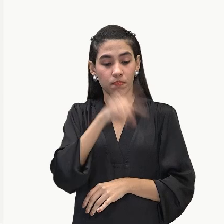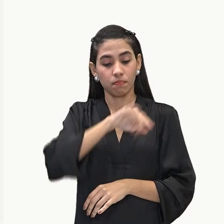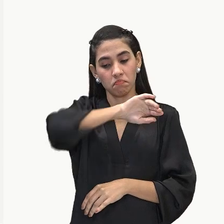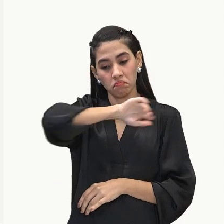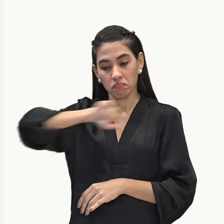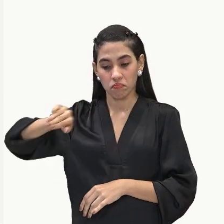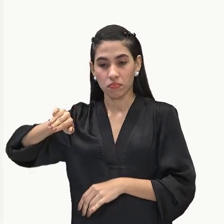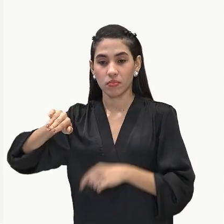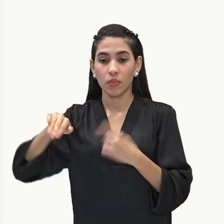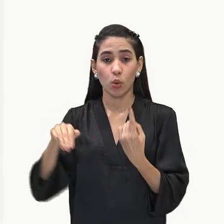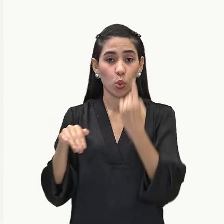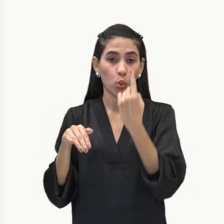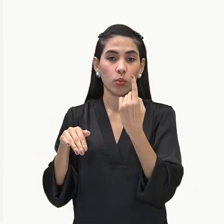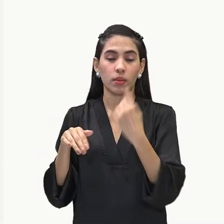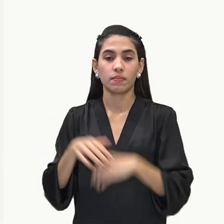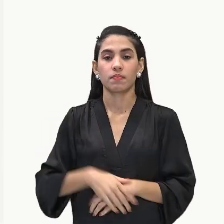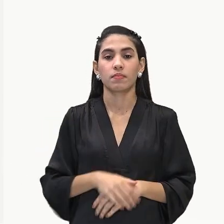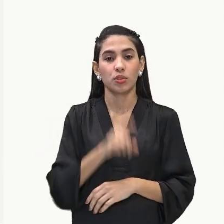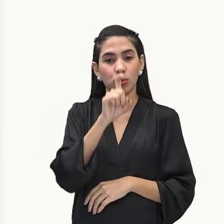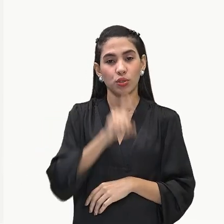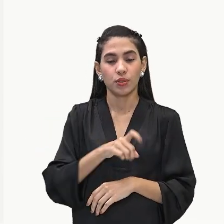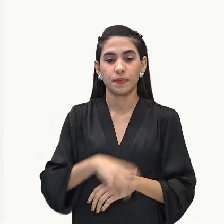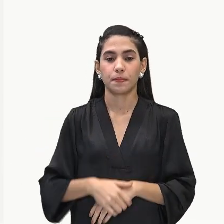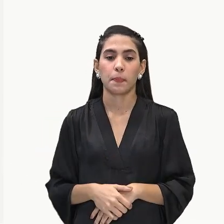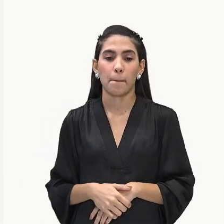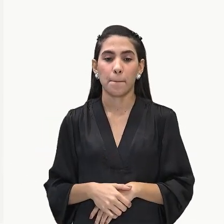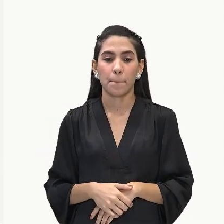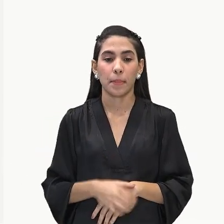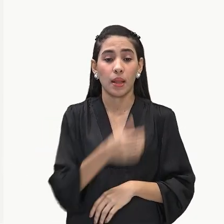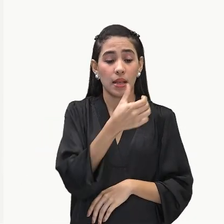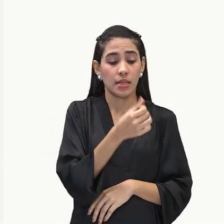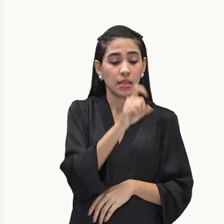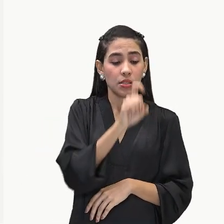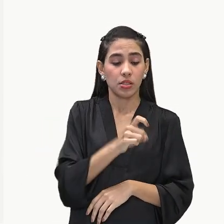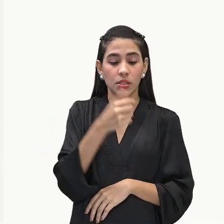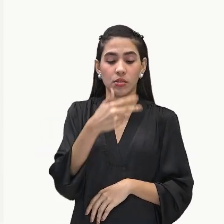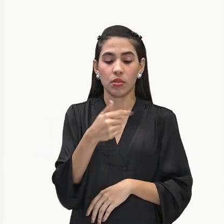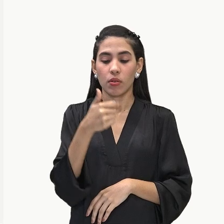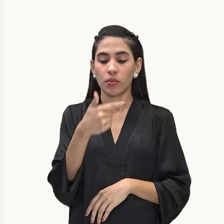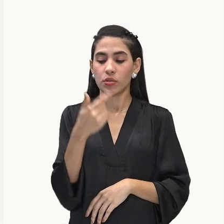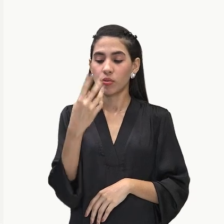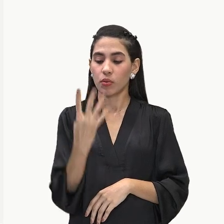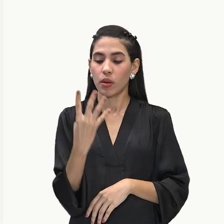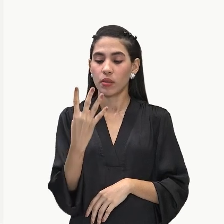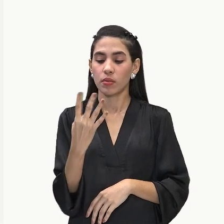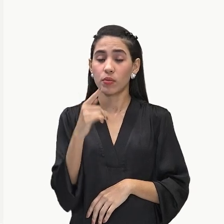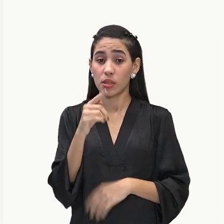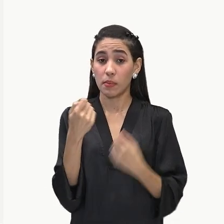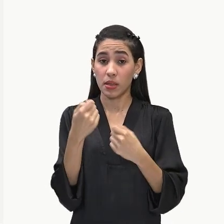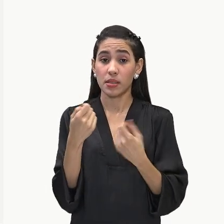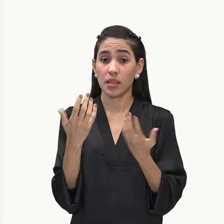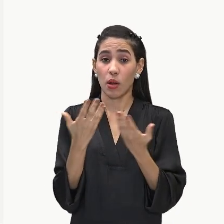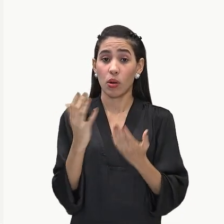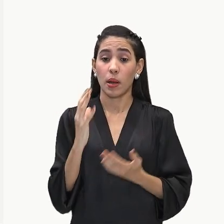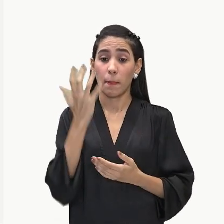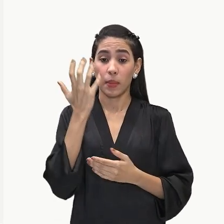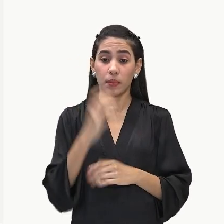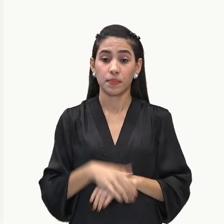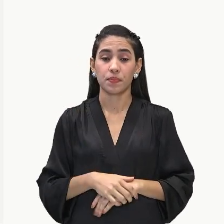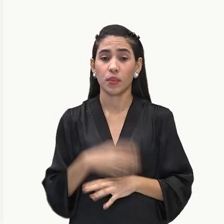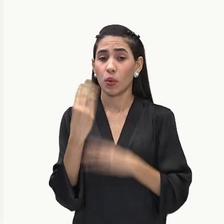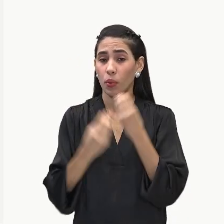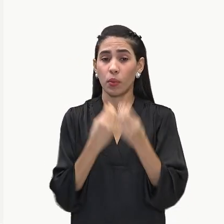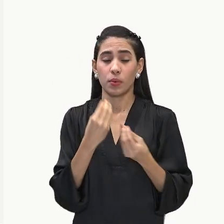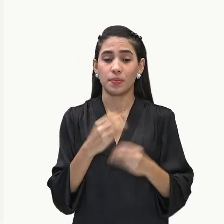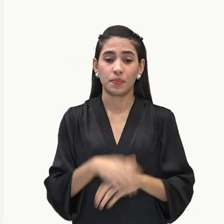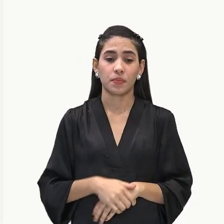somente com uma, que é a x. Então, 6x igual a 24, nós precisamos resolver. Como nós vamos